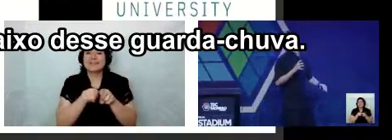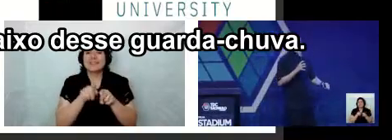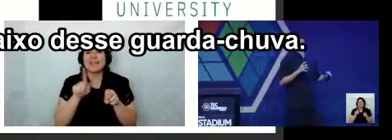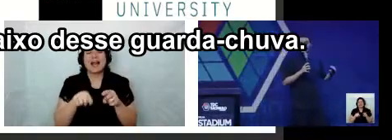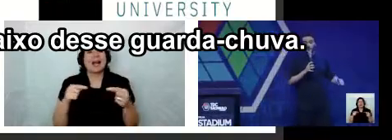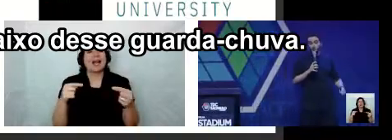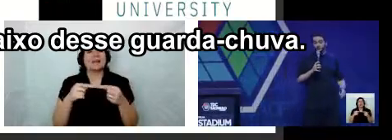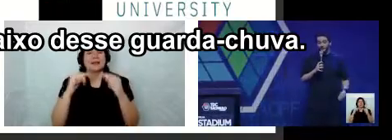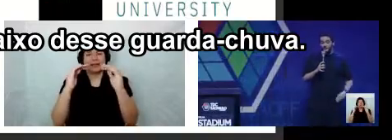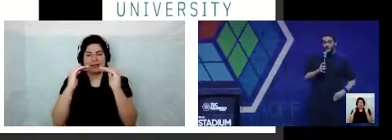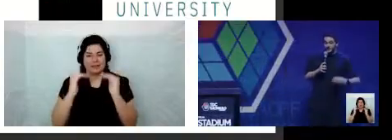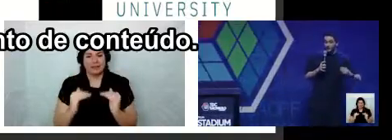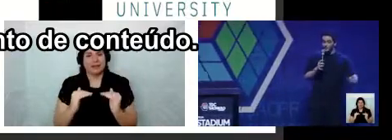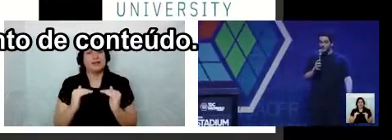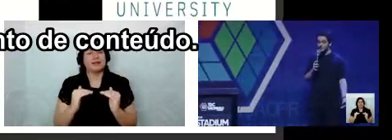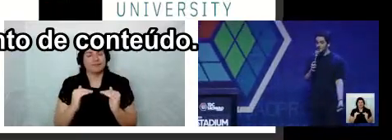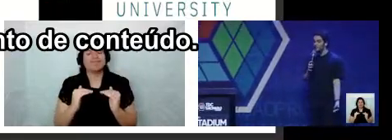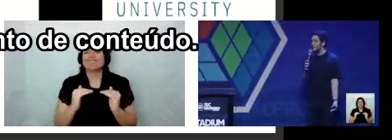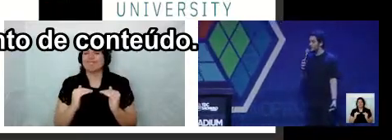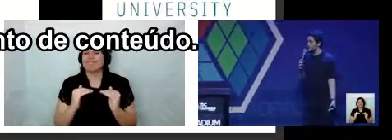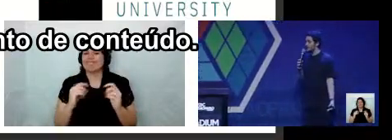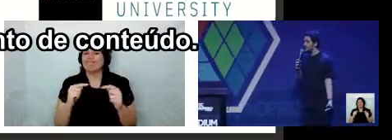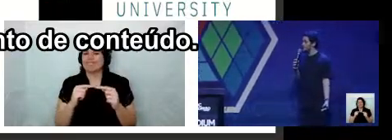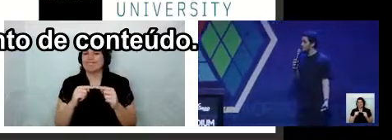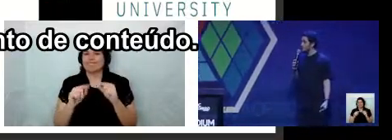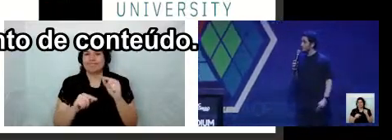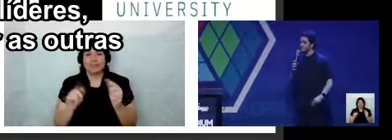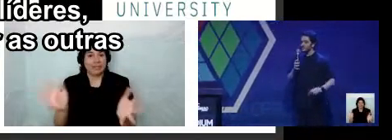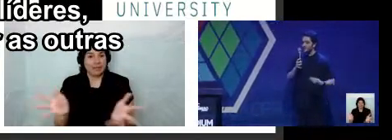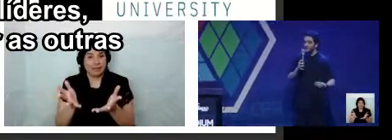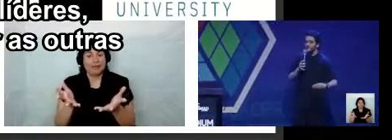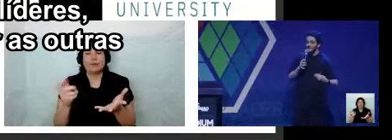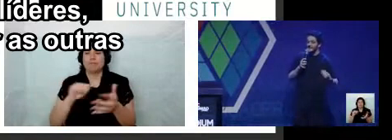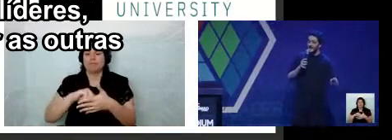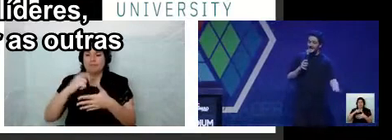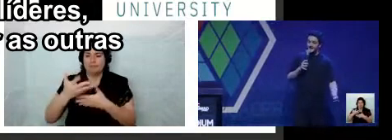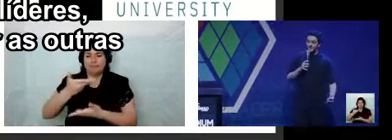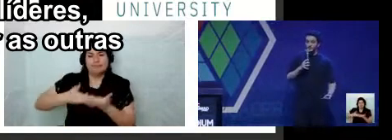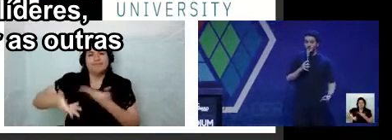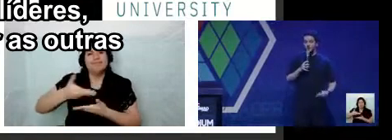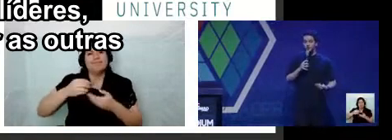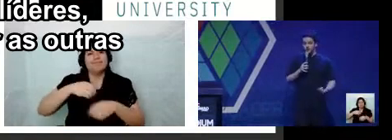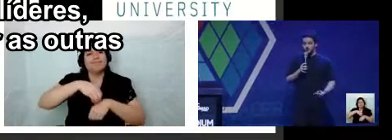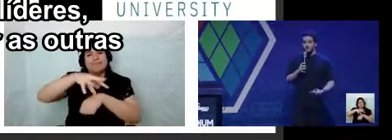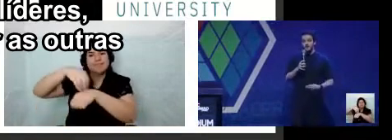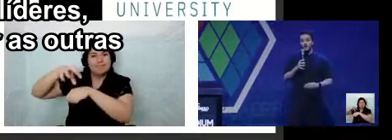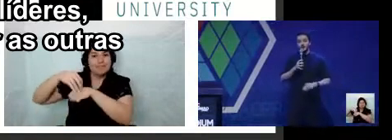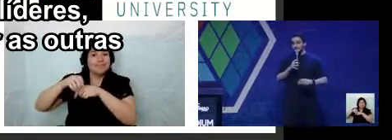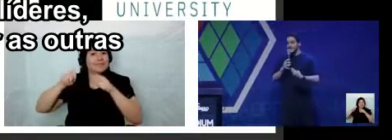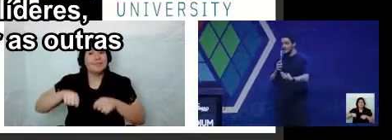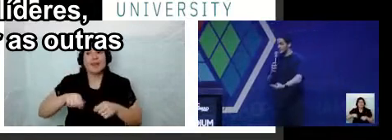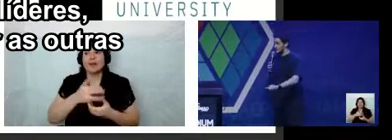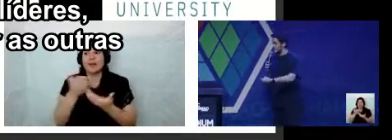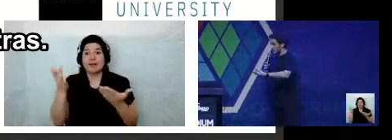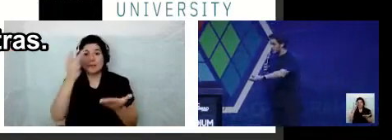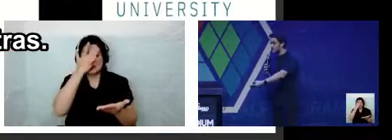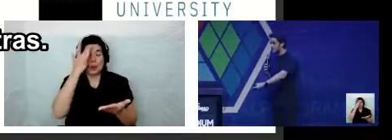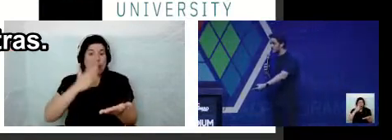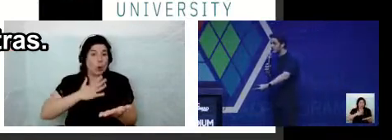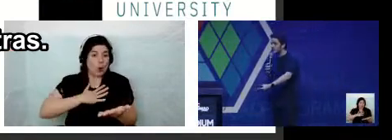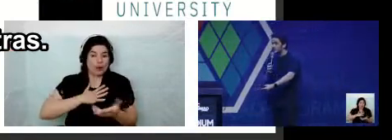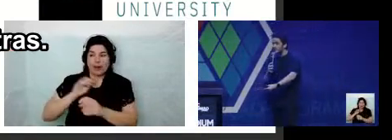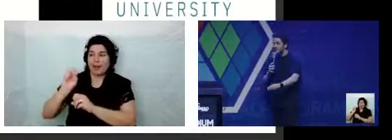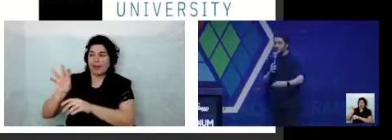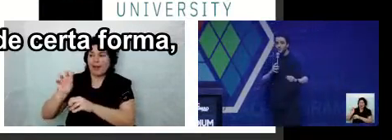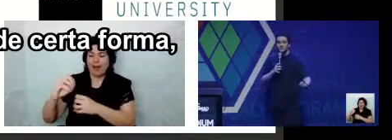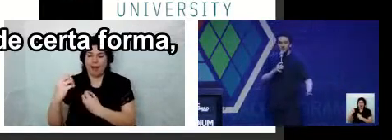abaixo desse guarda-chuva. Então, o incentivo ao compartilhamento de conteúdo, então, você cria líderes, pessoas que gostam de ensinar as outras e gostam de